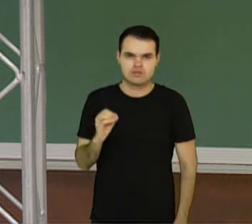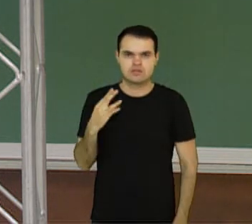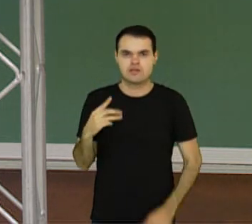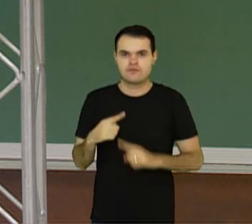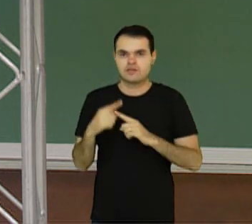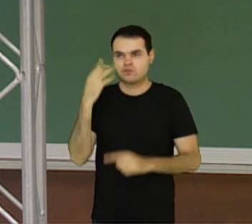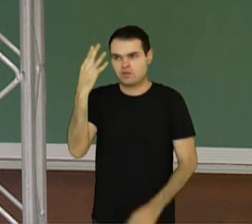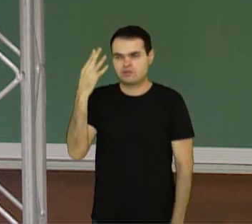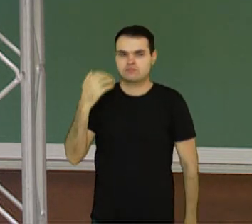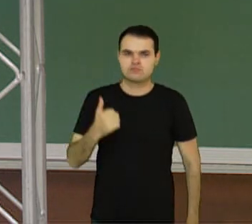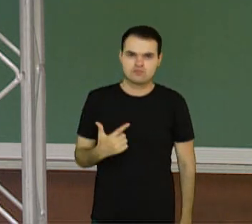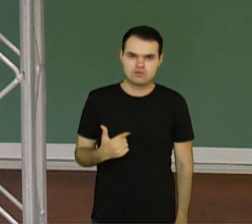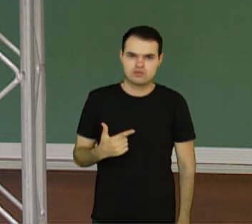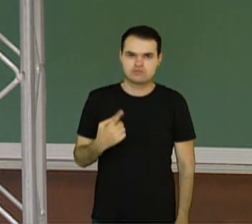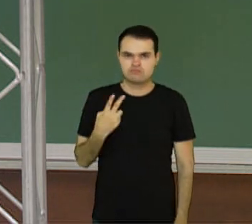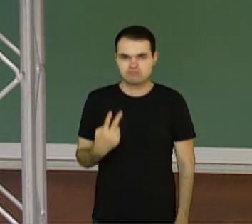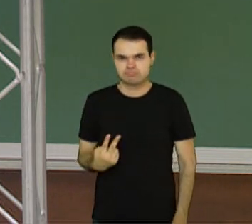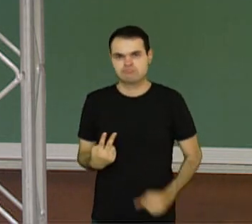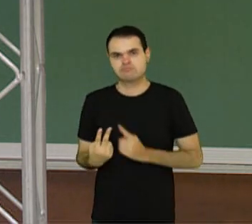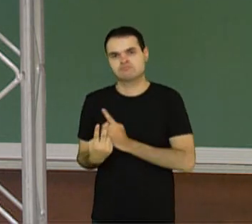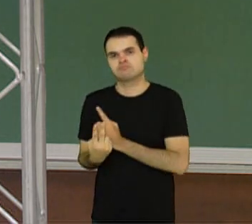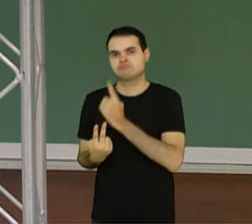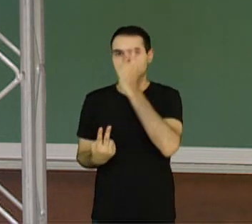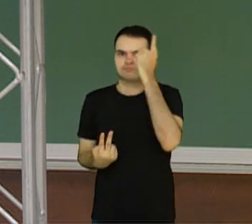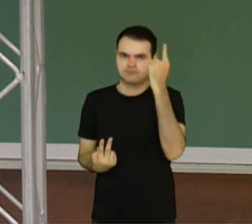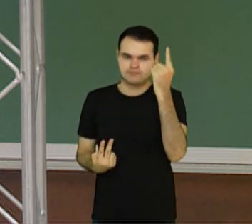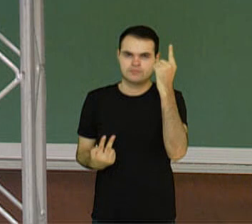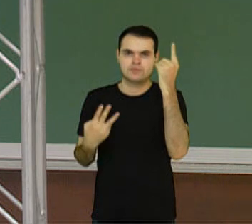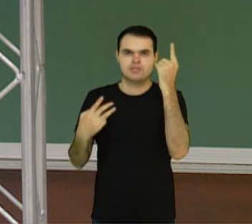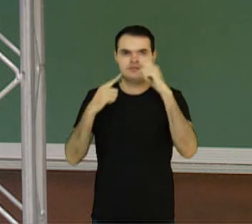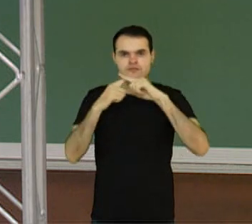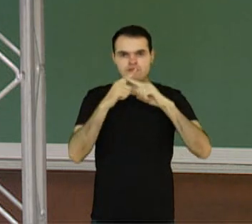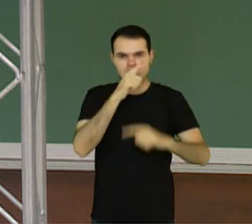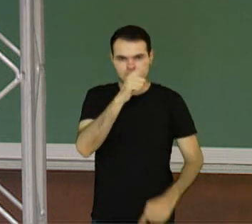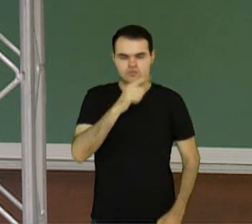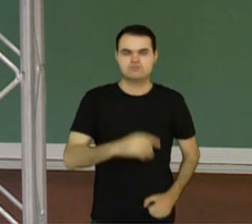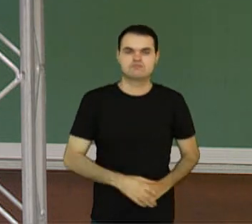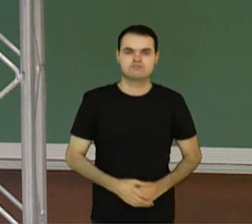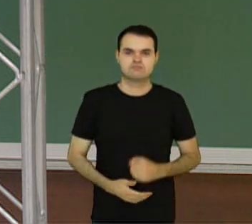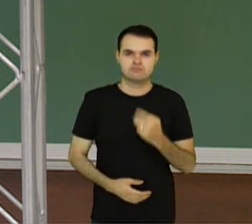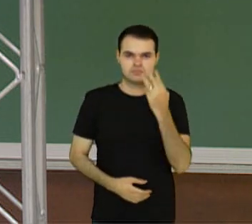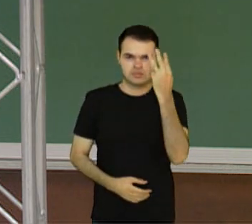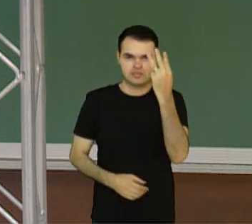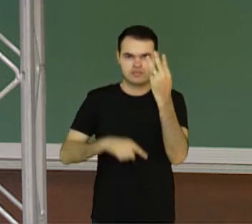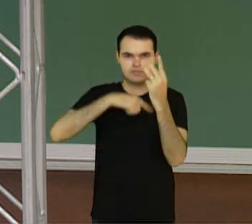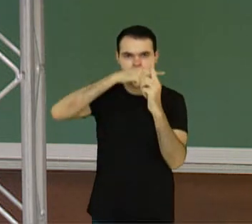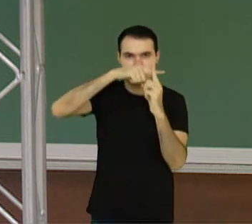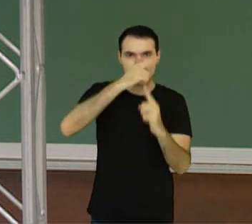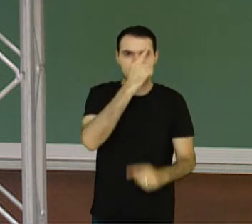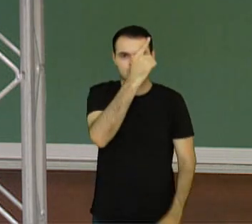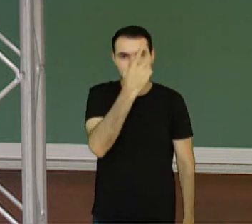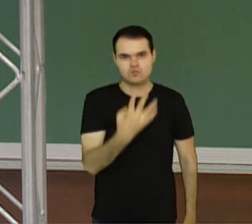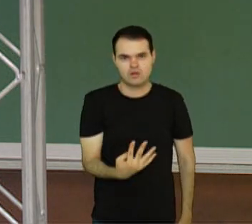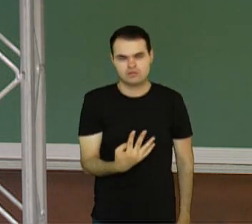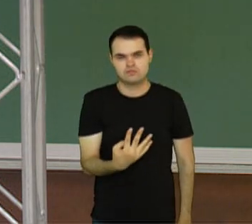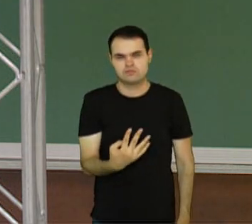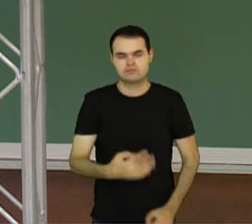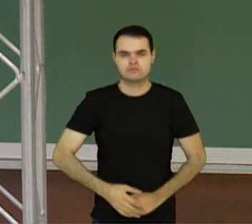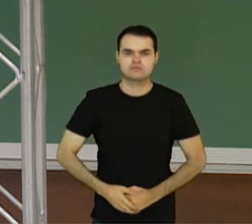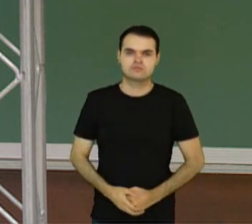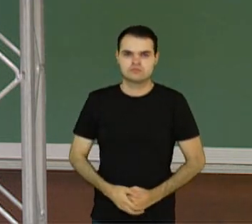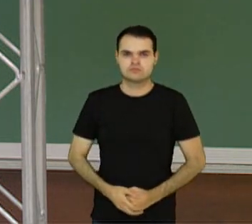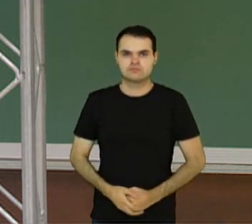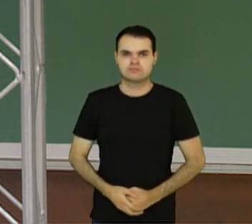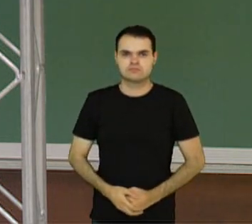4, 12, fica 2, sobe o 1, 3 vezes 1, 3, 3 mais 1 que subiu, 4. E aí